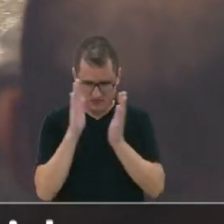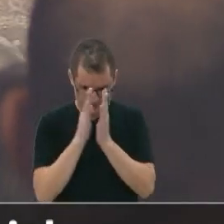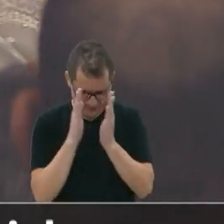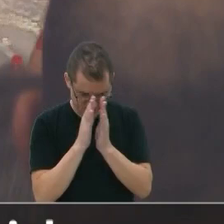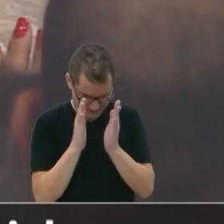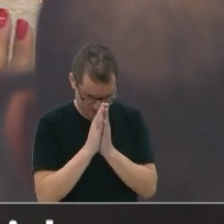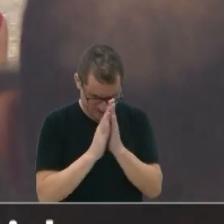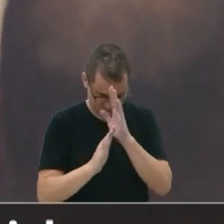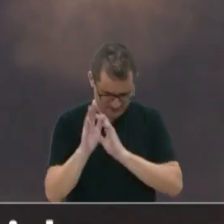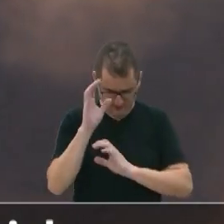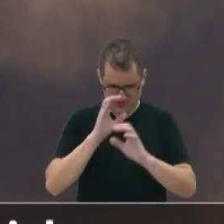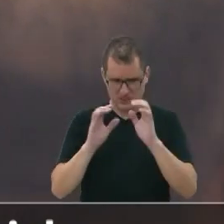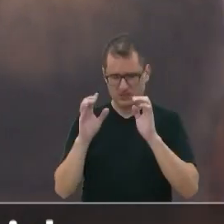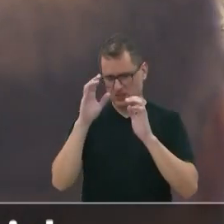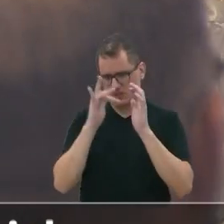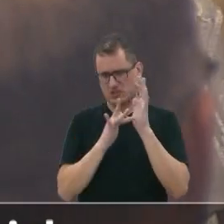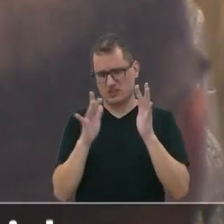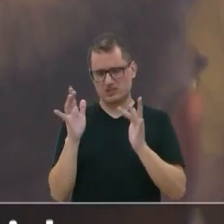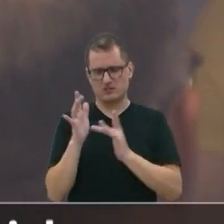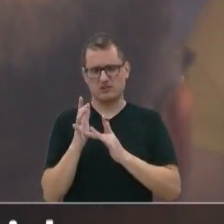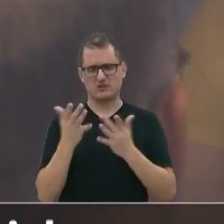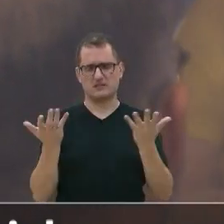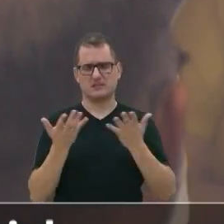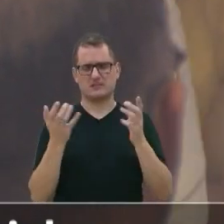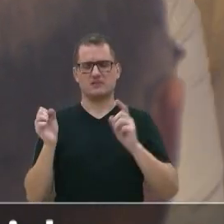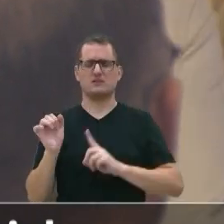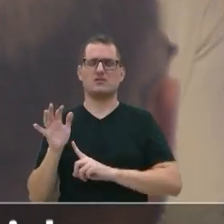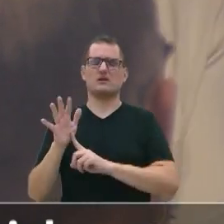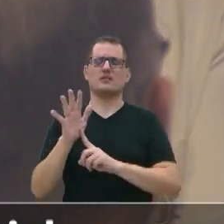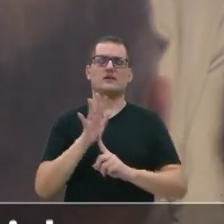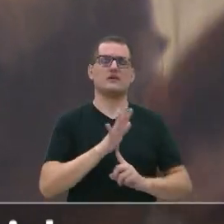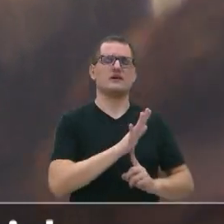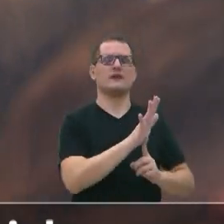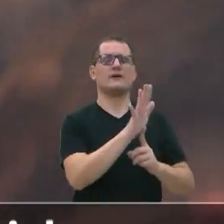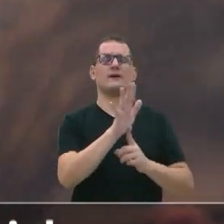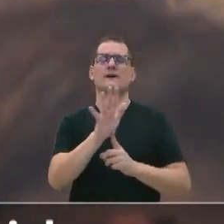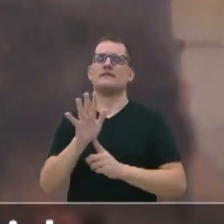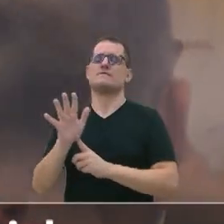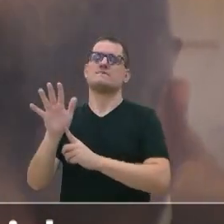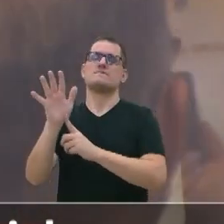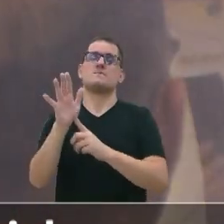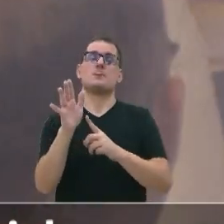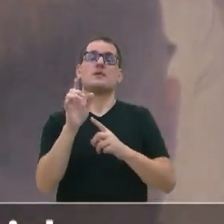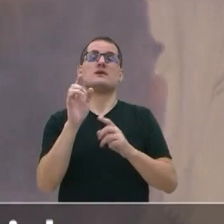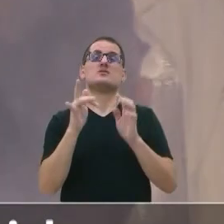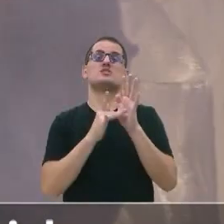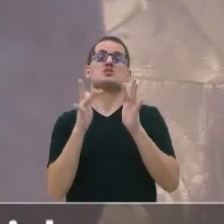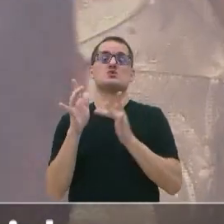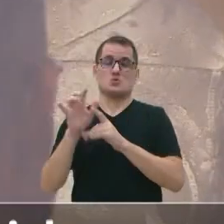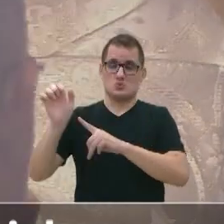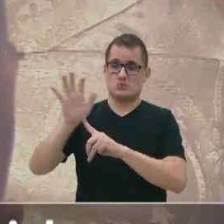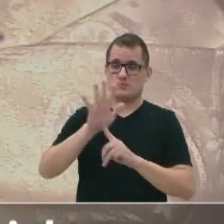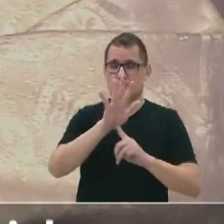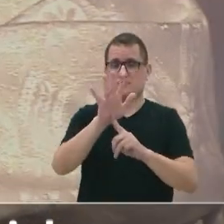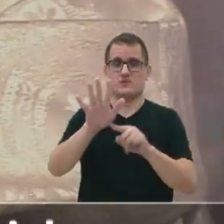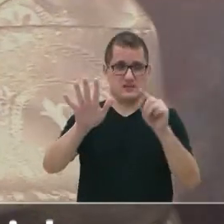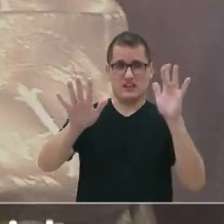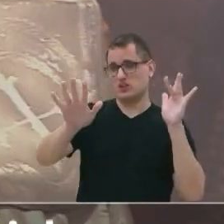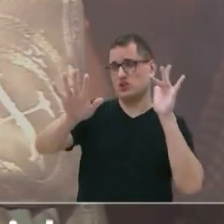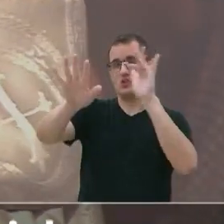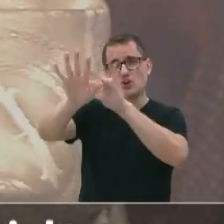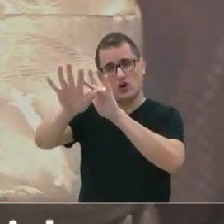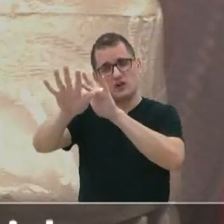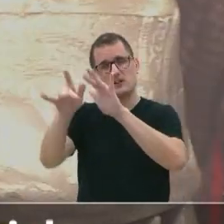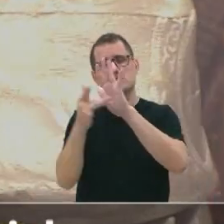O Senhor passa no meio de nós, como passava, toque no Senhor, como aquela mulher hemorroísa,